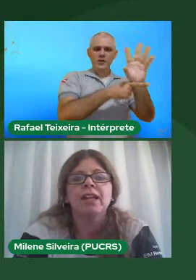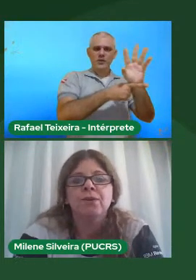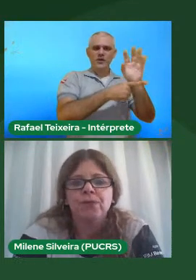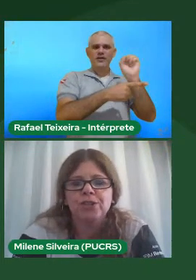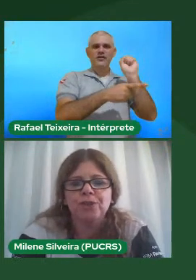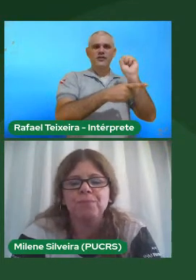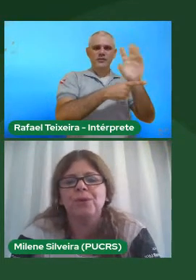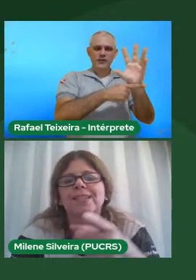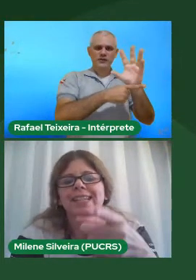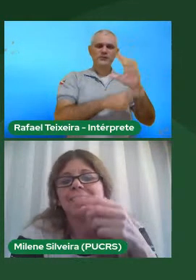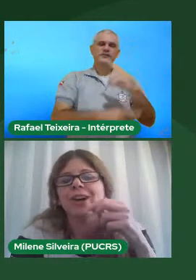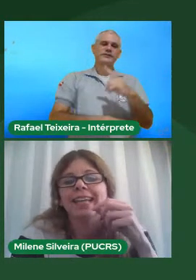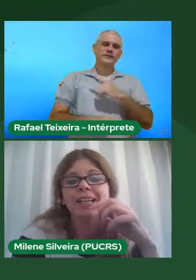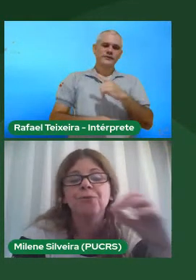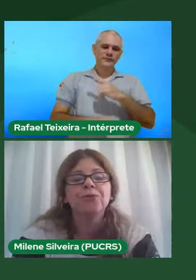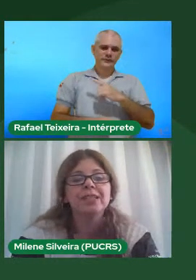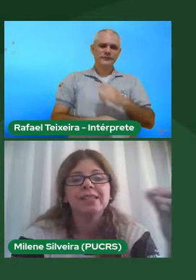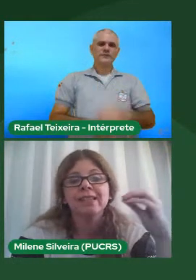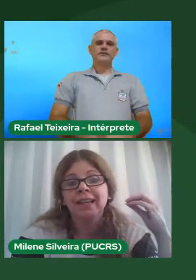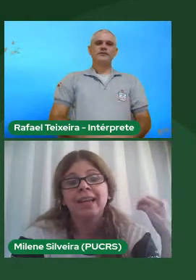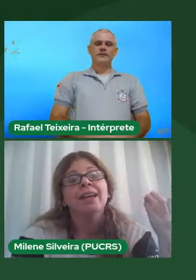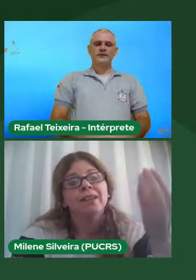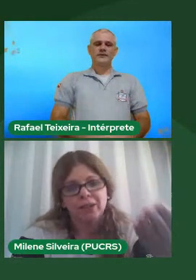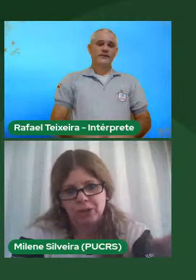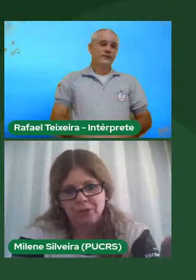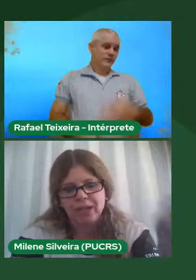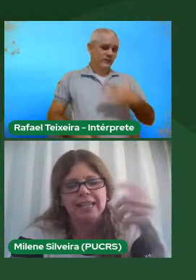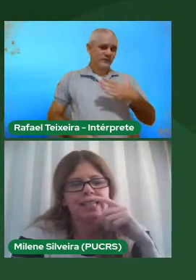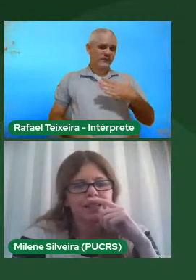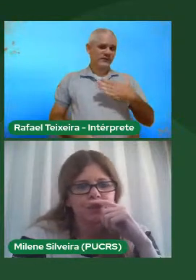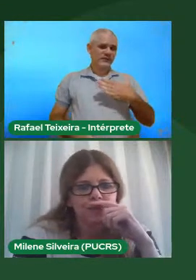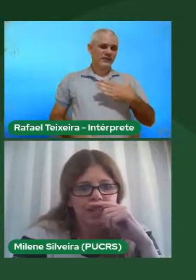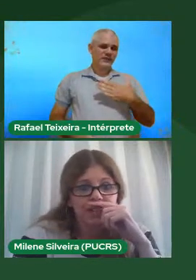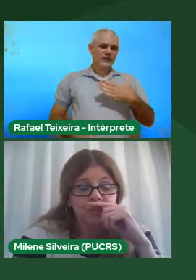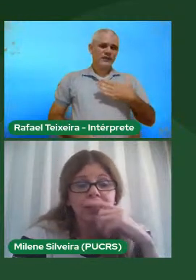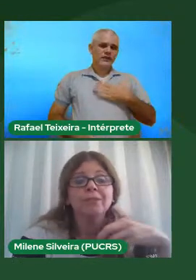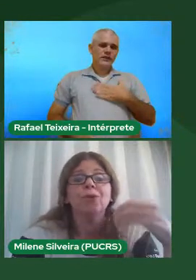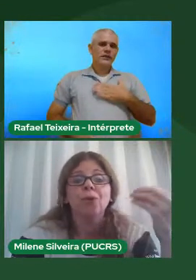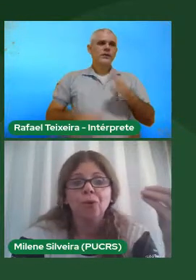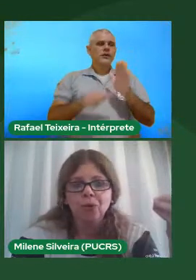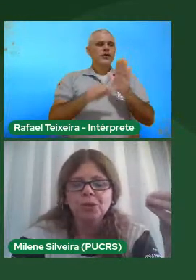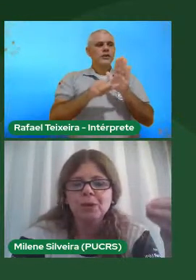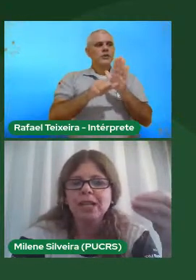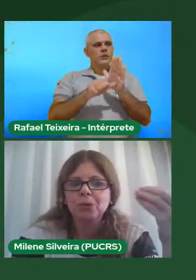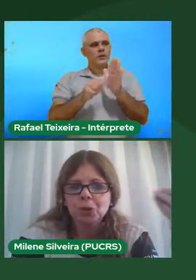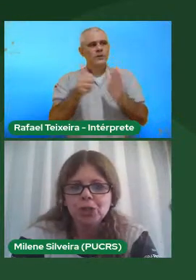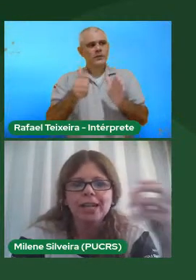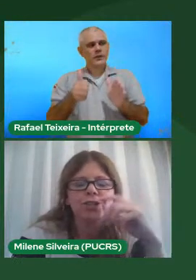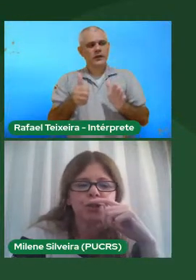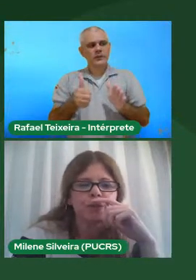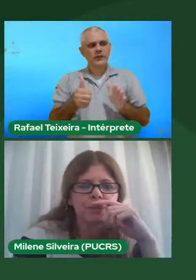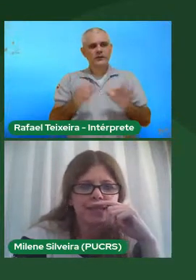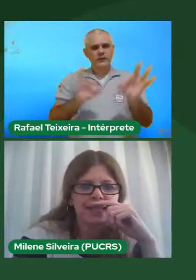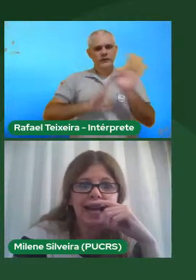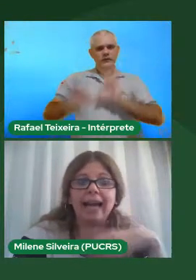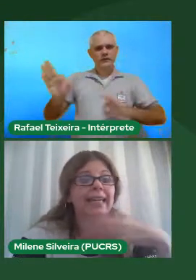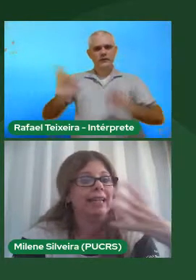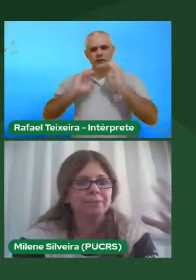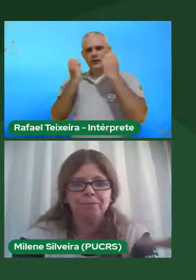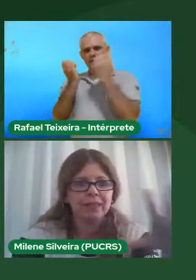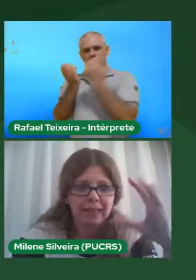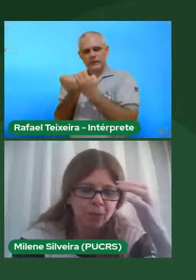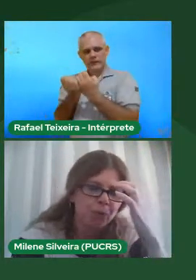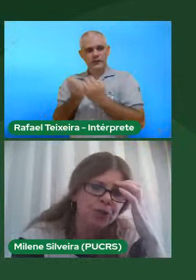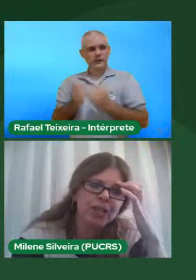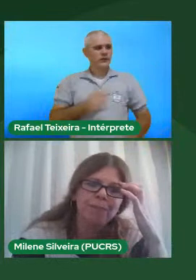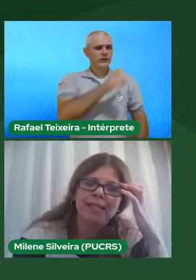alunos vejam depois. Isso aí eu fiz. Então, eu estava organizando o evento e um dos meus alunos tinha artigo para apresentar e